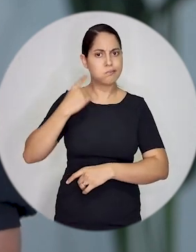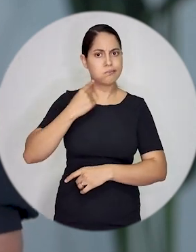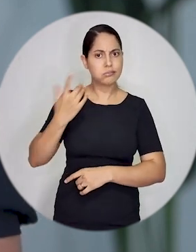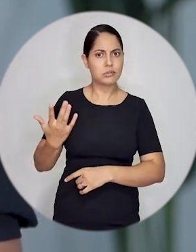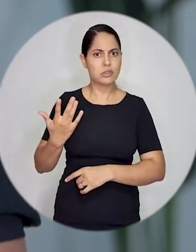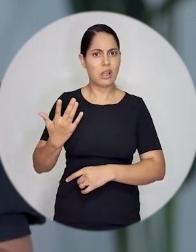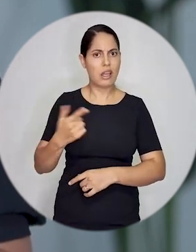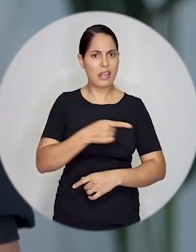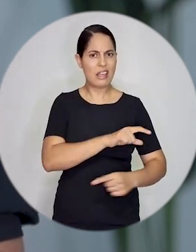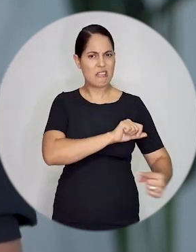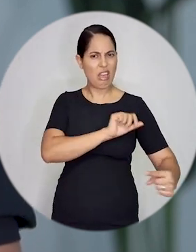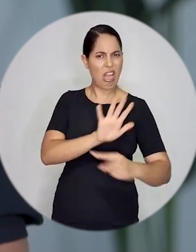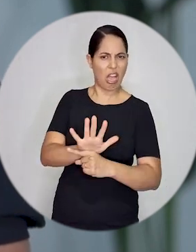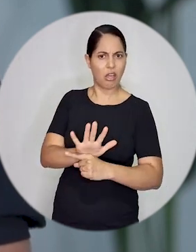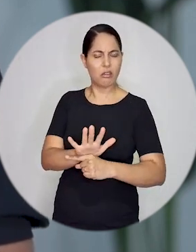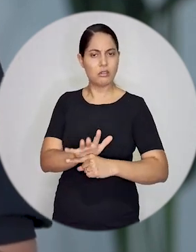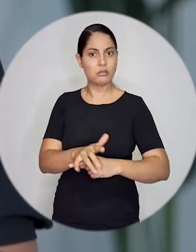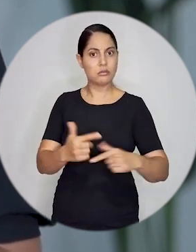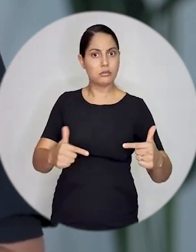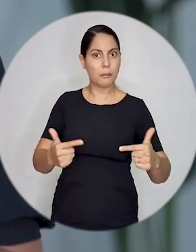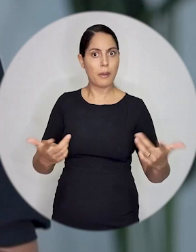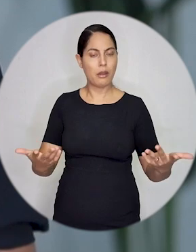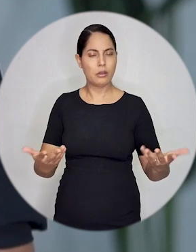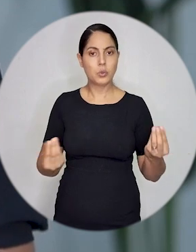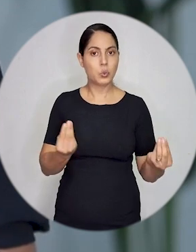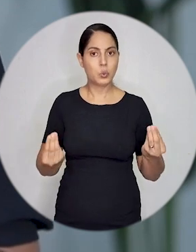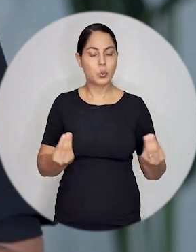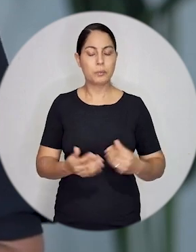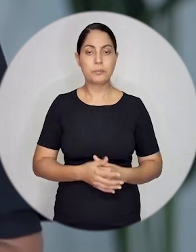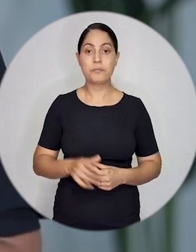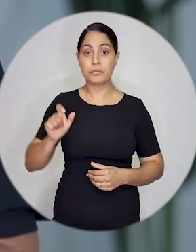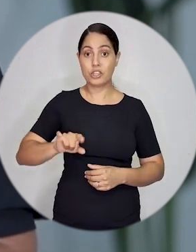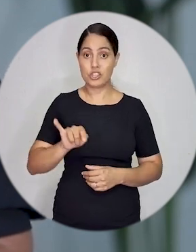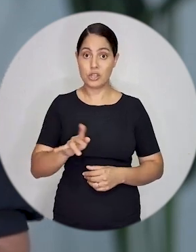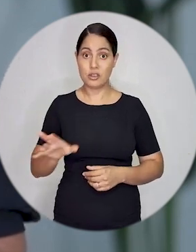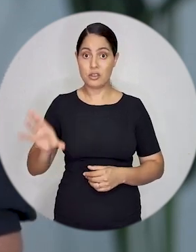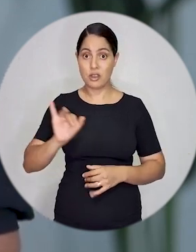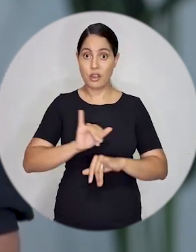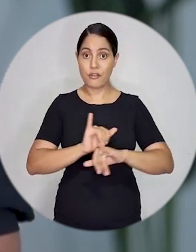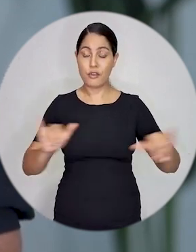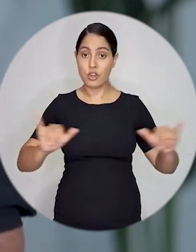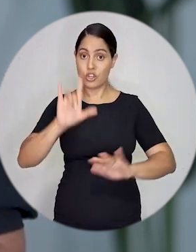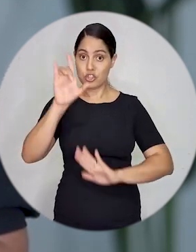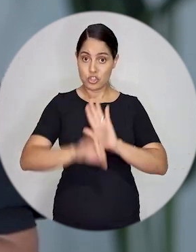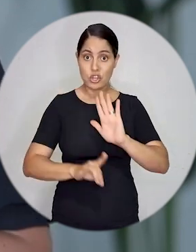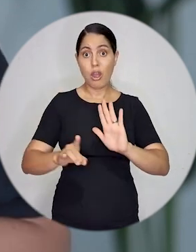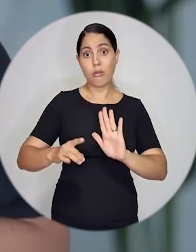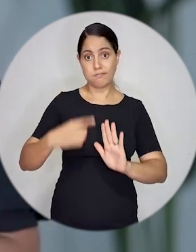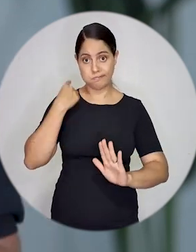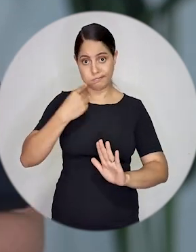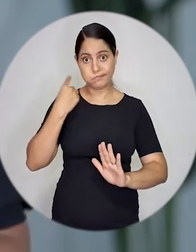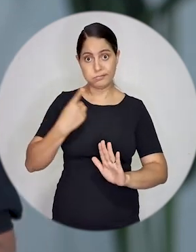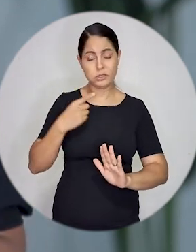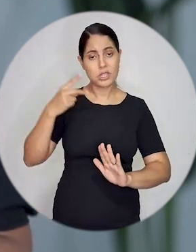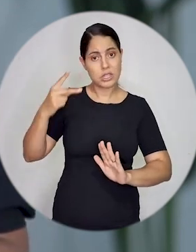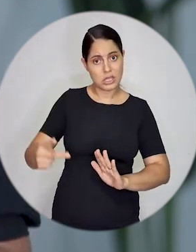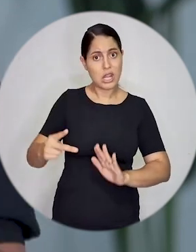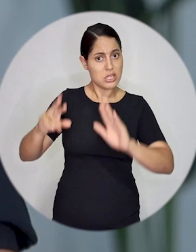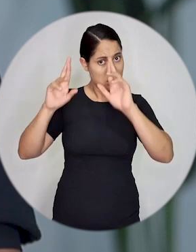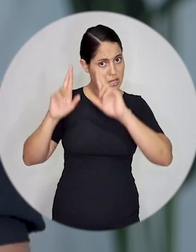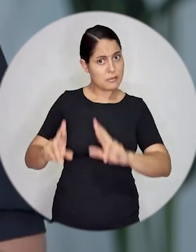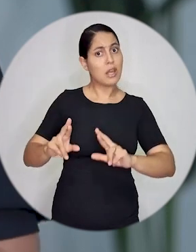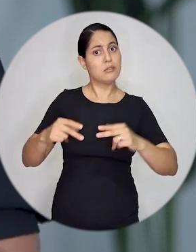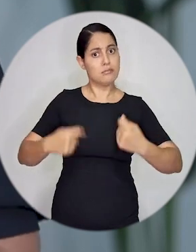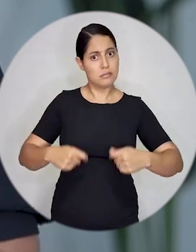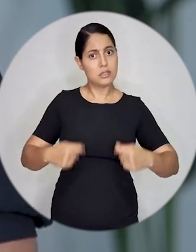situações. Para o presidente da OAB Tocantinense, Gedeon Pitaluga, as prerrogativas dos advogados e advogadas são inegociáveis